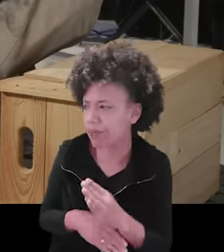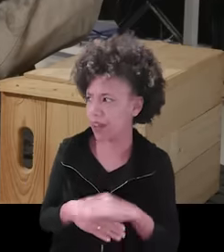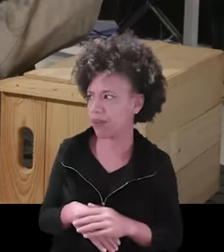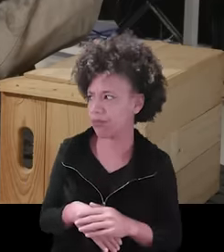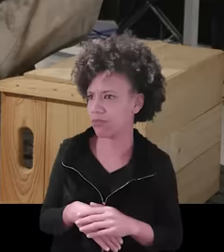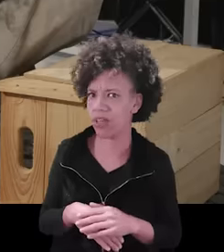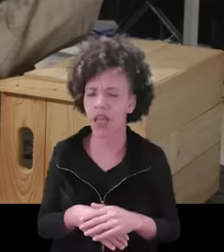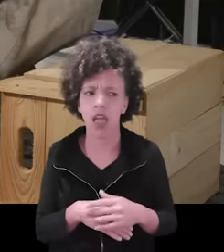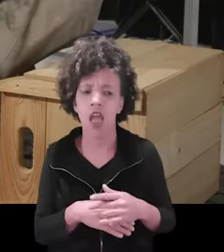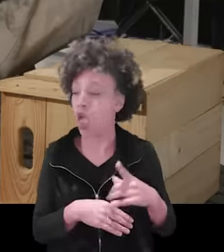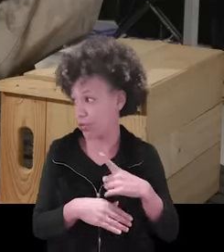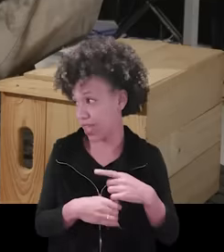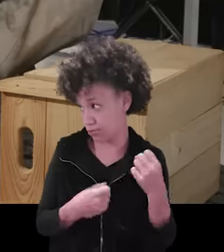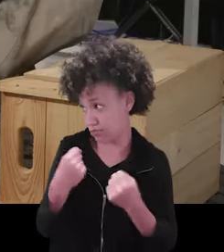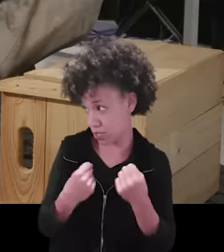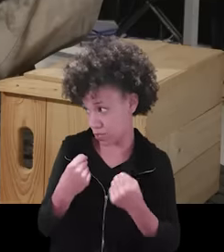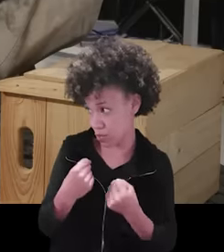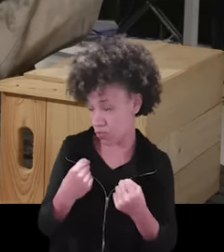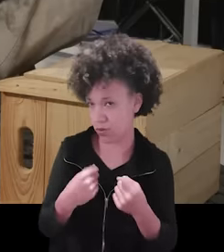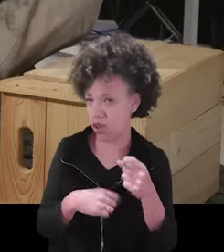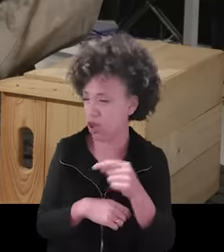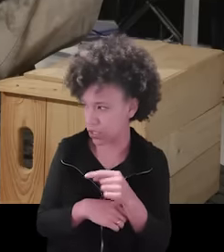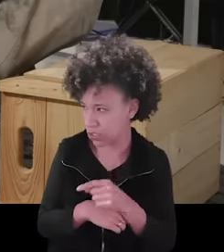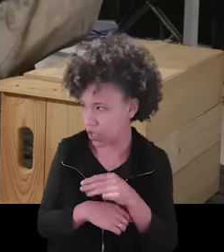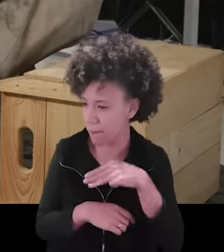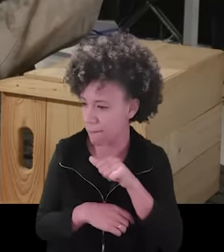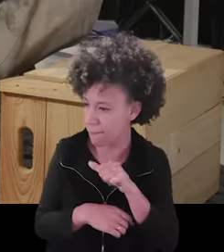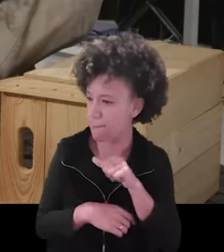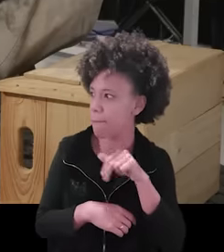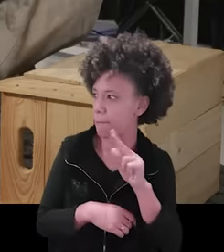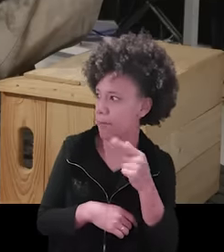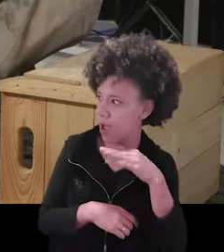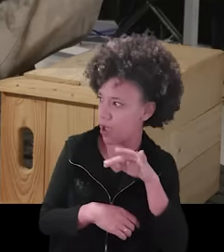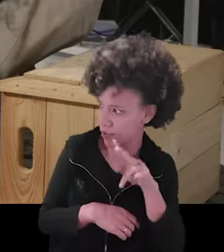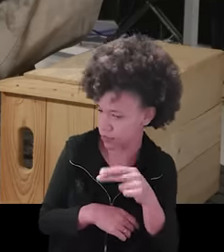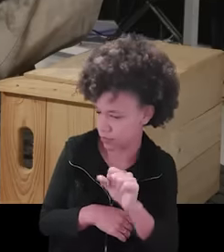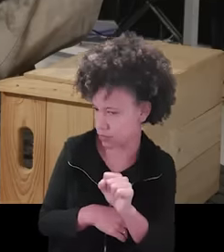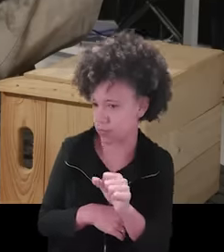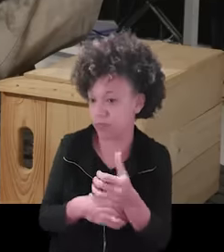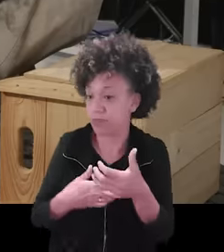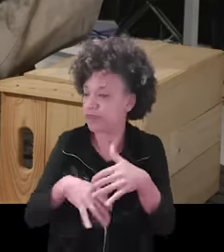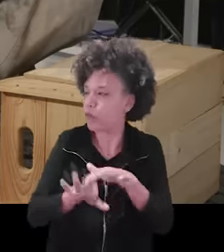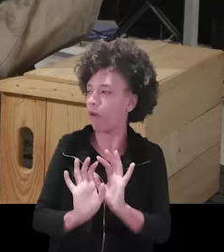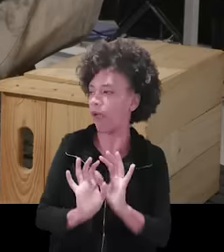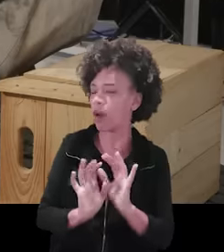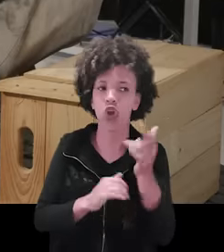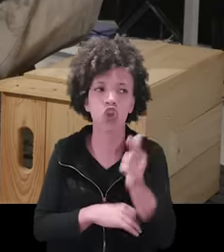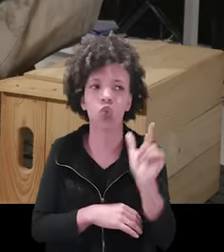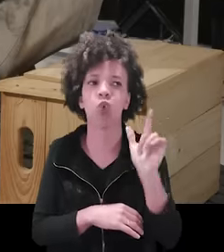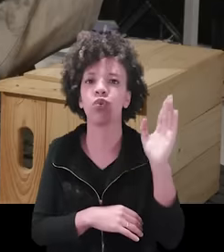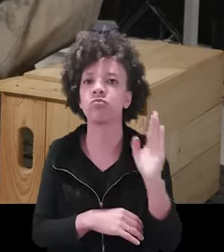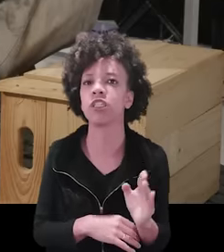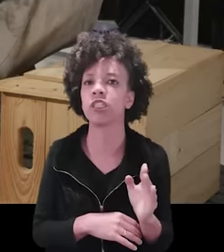a esse cara brasileiro que eu tenho transporte aqui de manhã eu sei lá então eu não quero que o